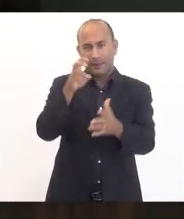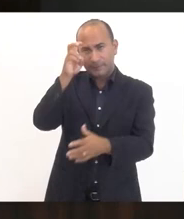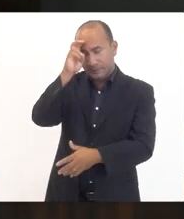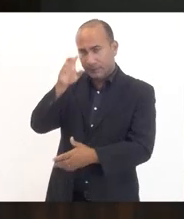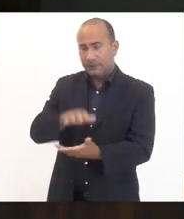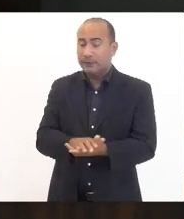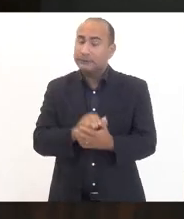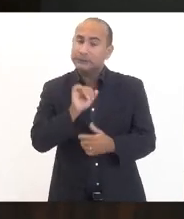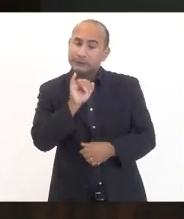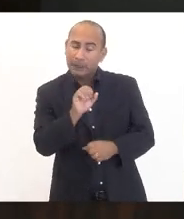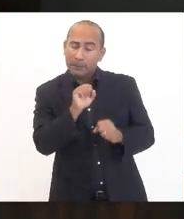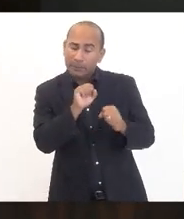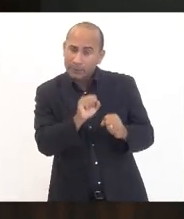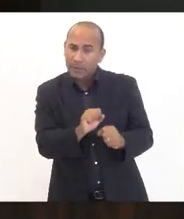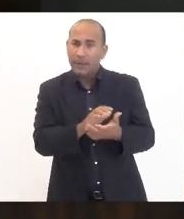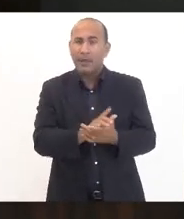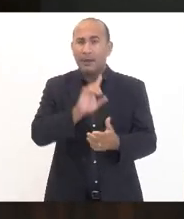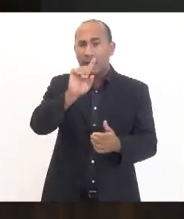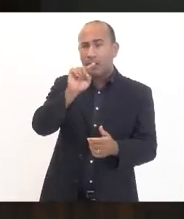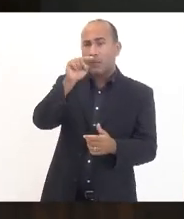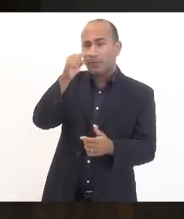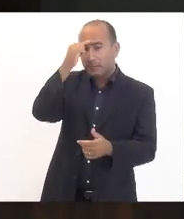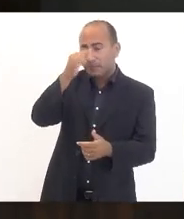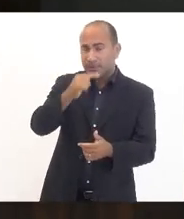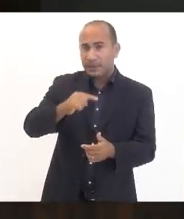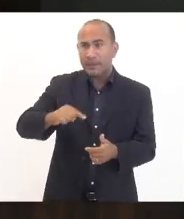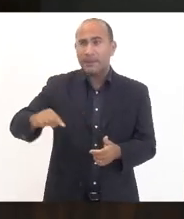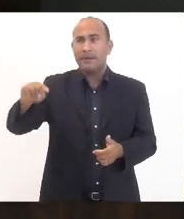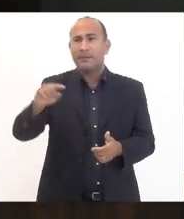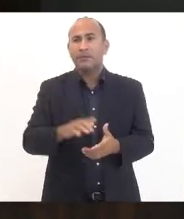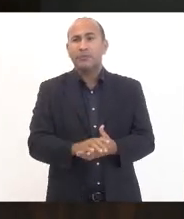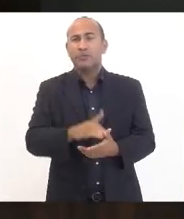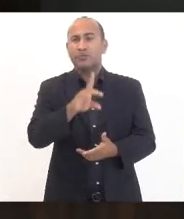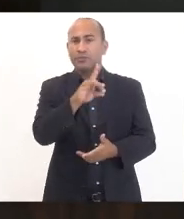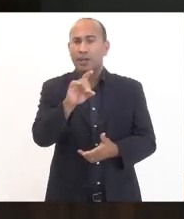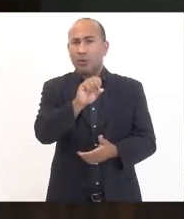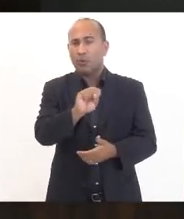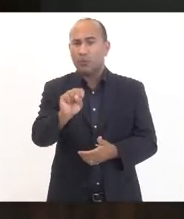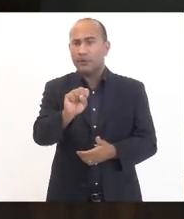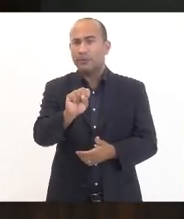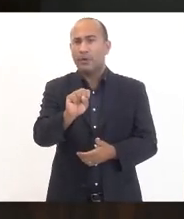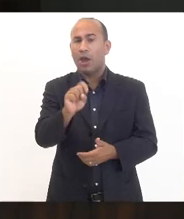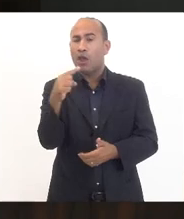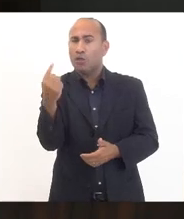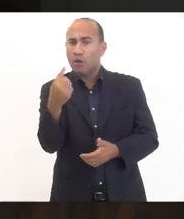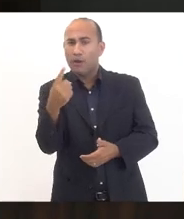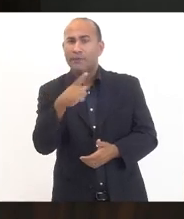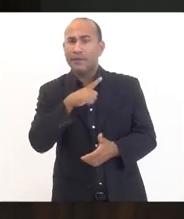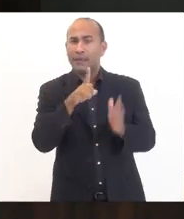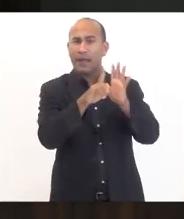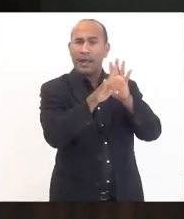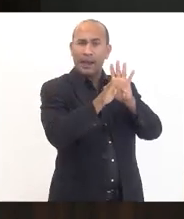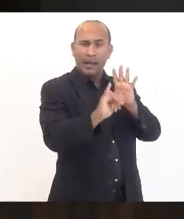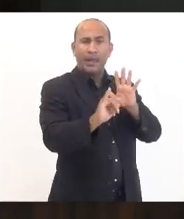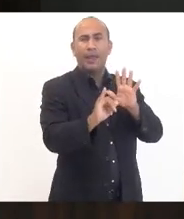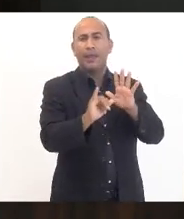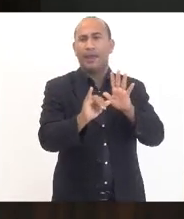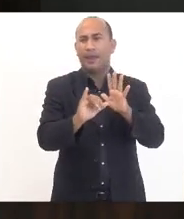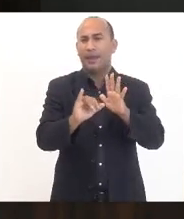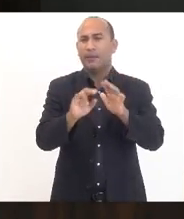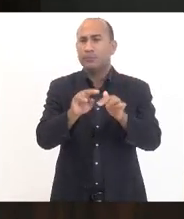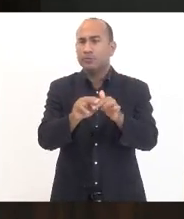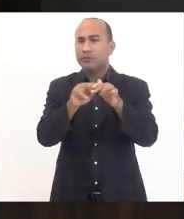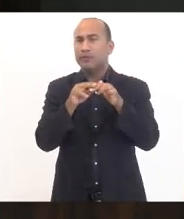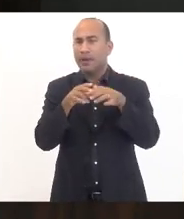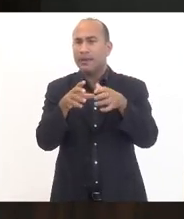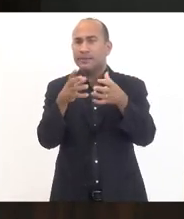Possivelmente, na outra semana do dia 8, nós vamos botar a lei orgânica para recebimento de